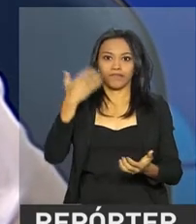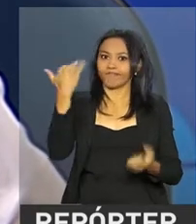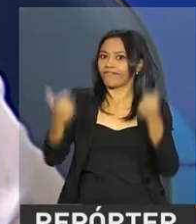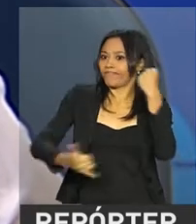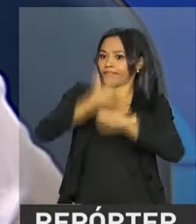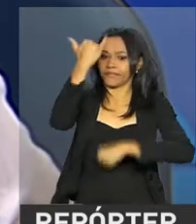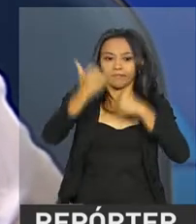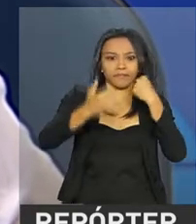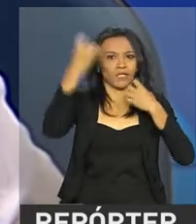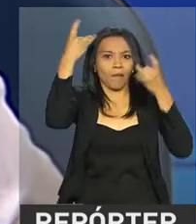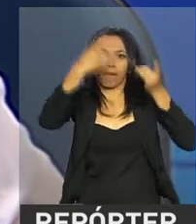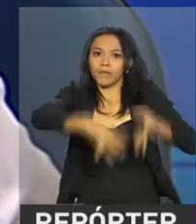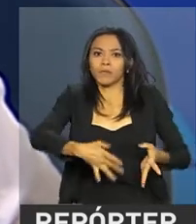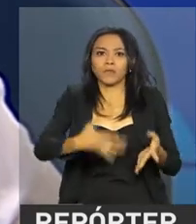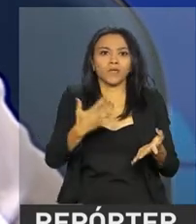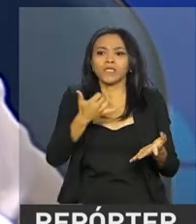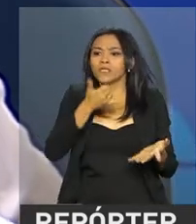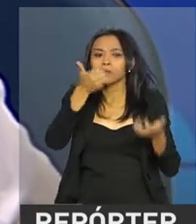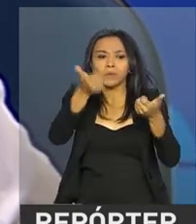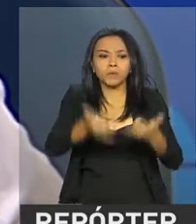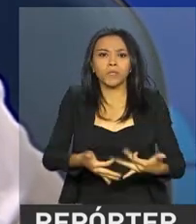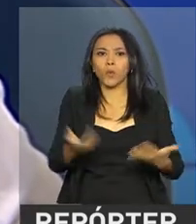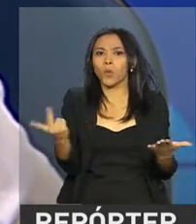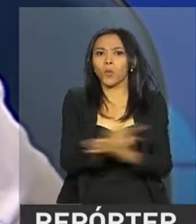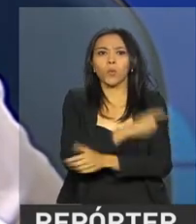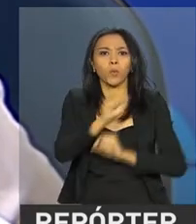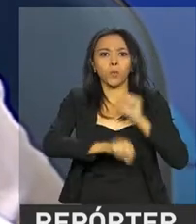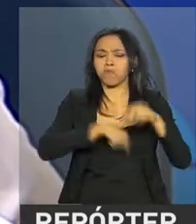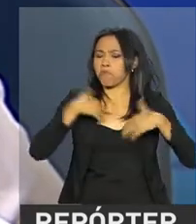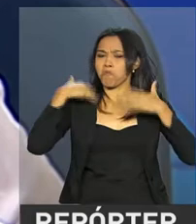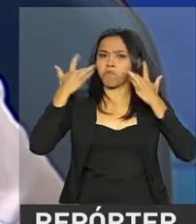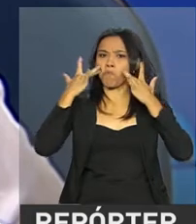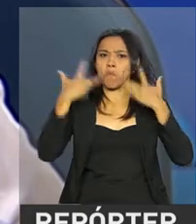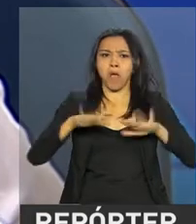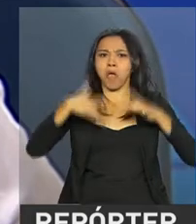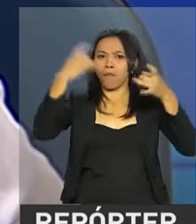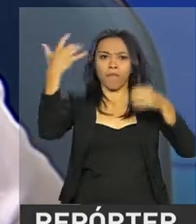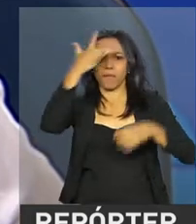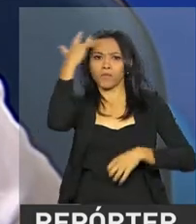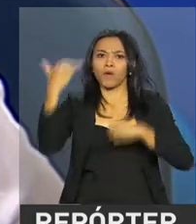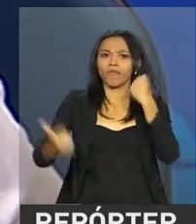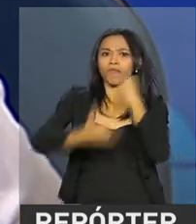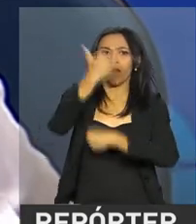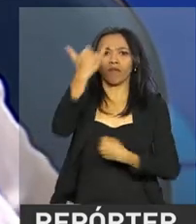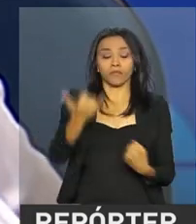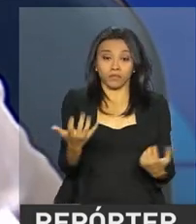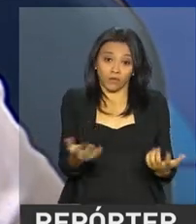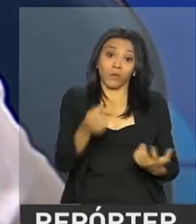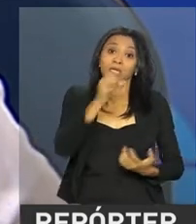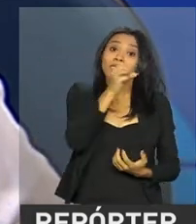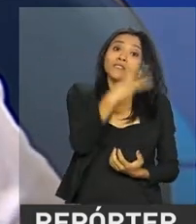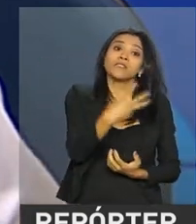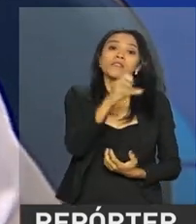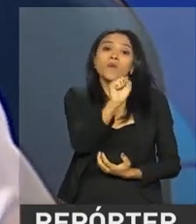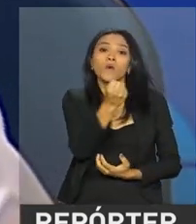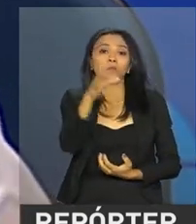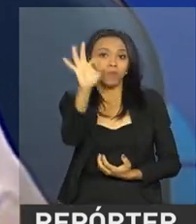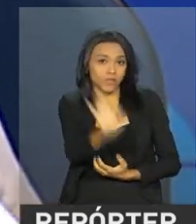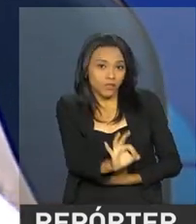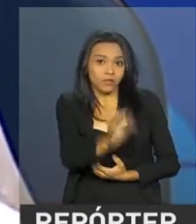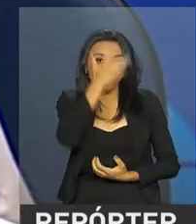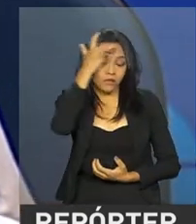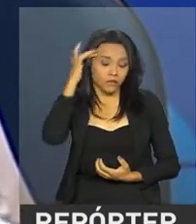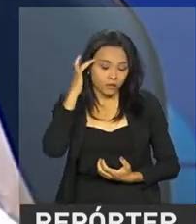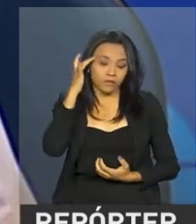injustificada, porque você tem uma ideia do total daqueles que não comparecem, cerca de 38% são de pessoas